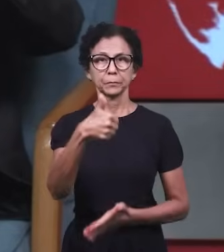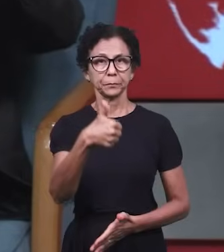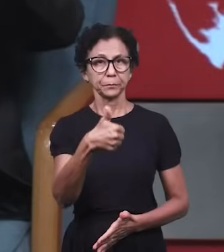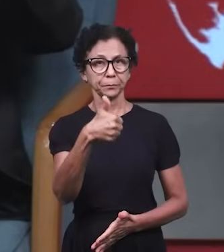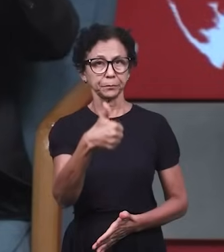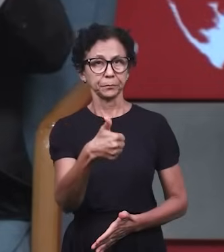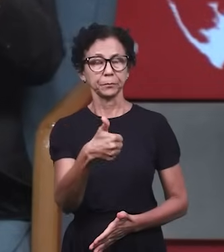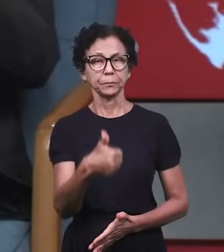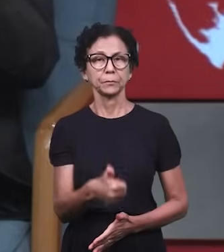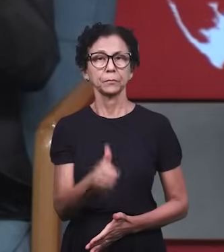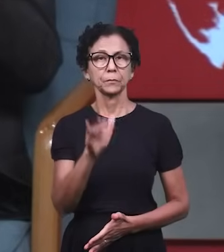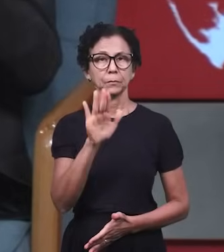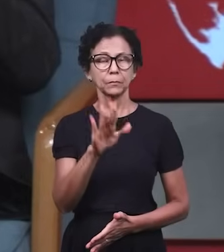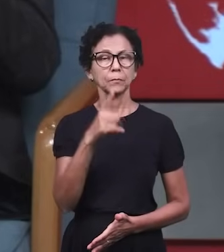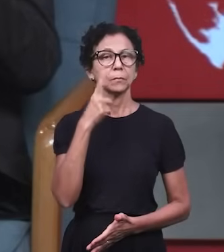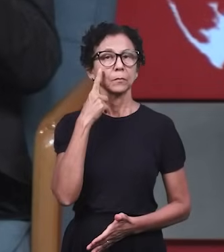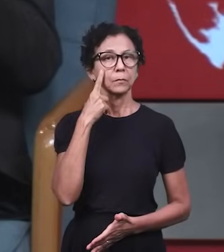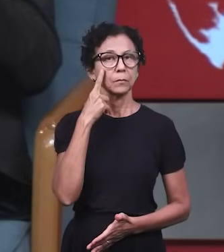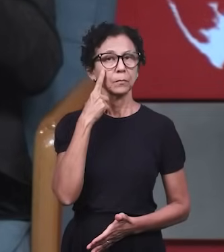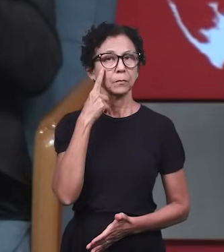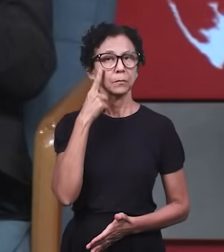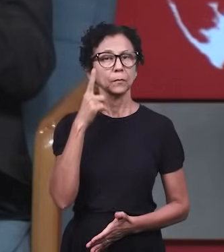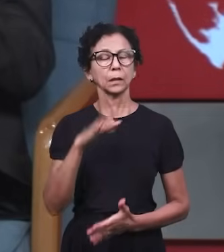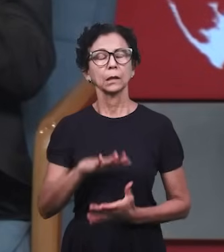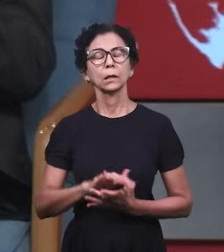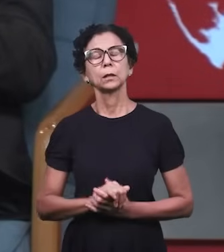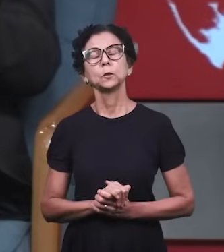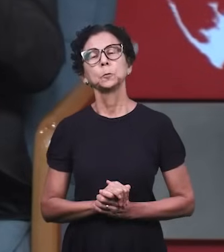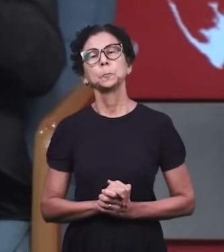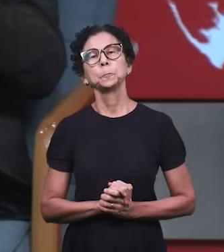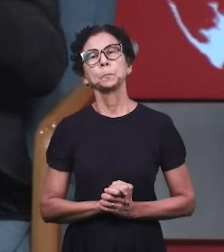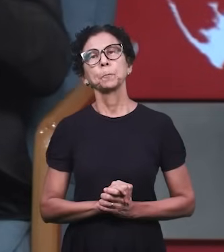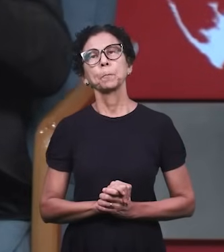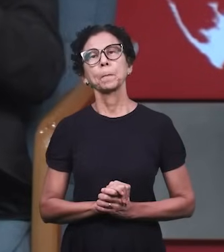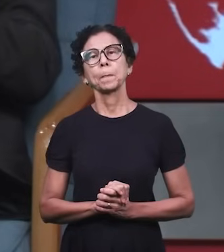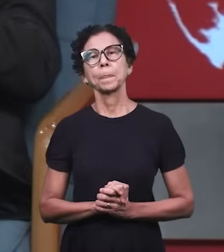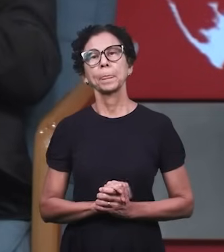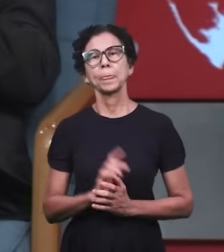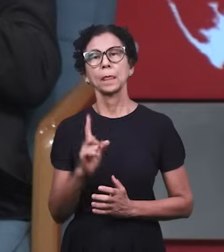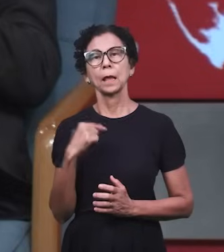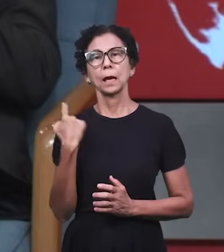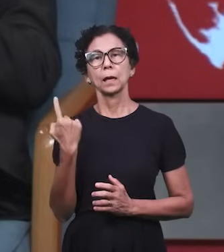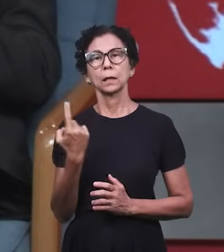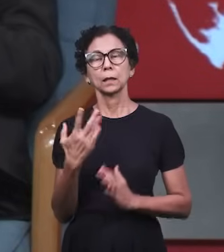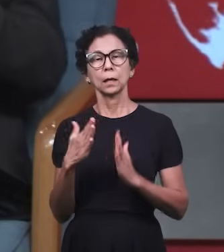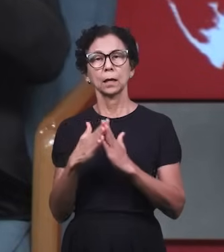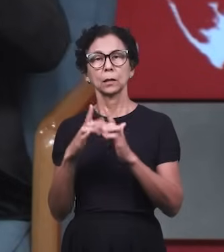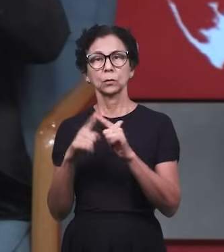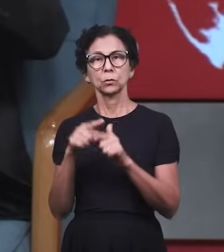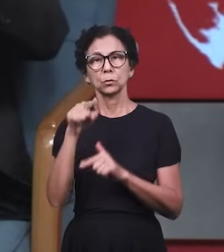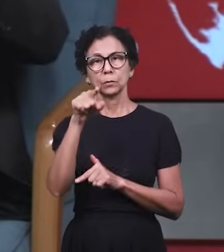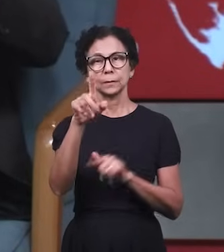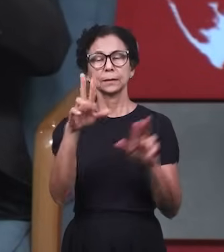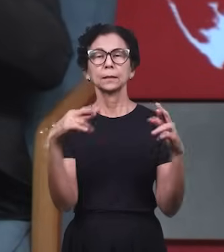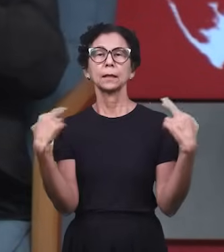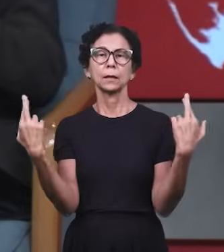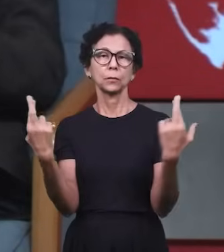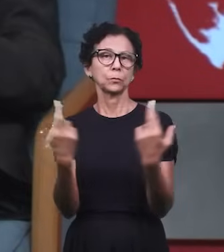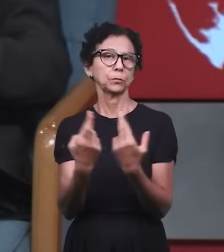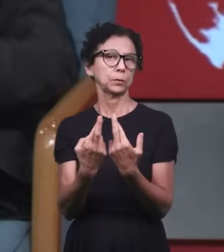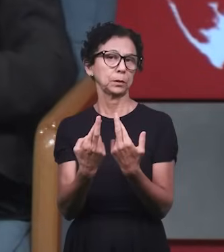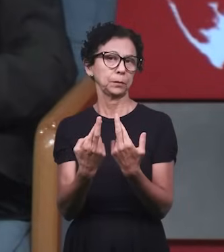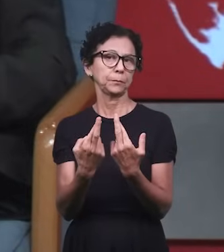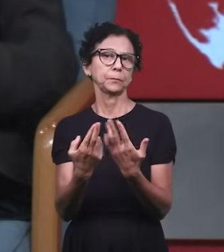temos na vida da igreja, vamos pegar primeiro a igreja onde nós nos reunimos, a igreja onde você